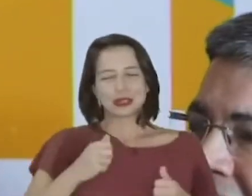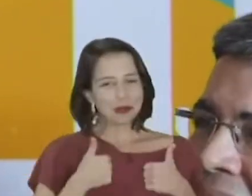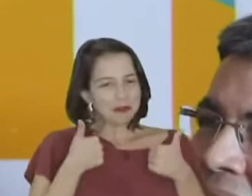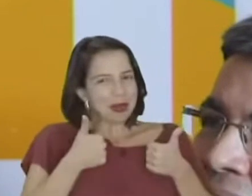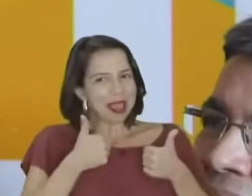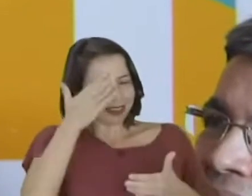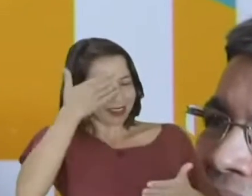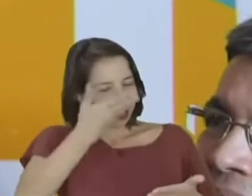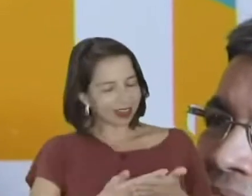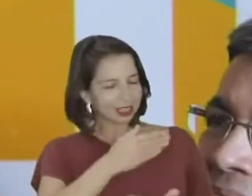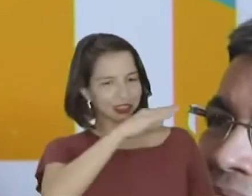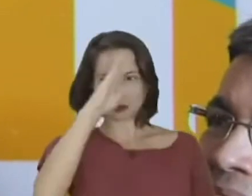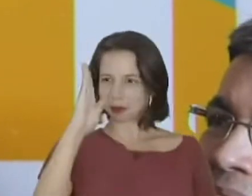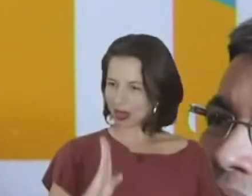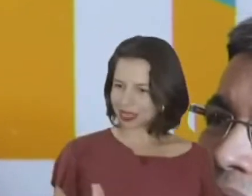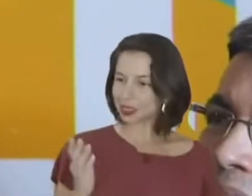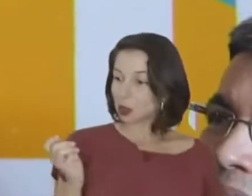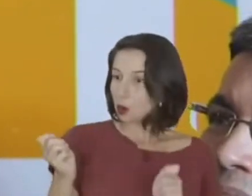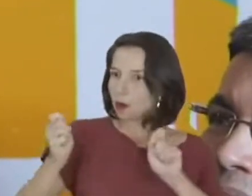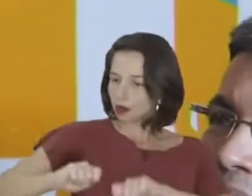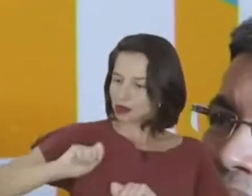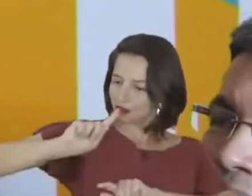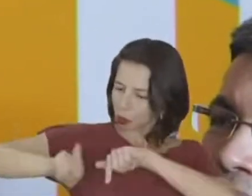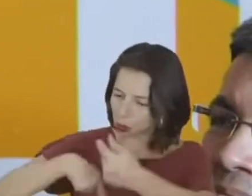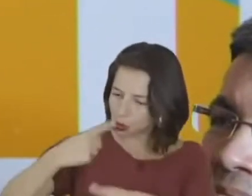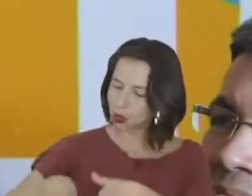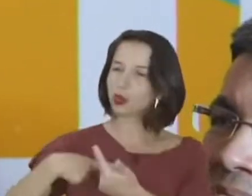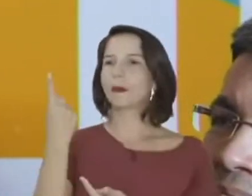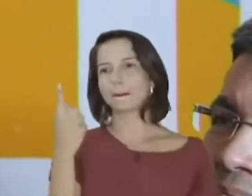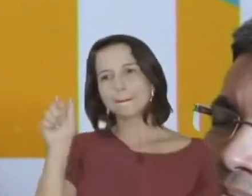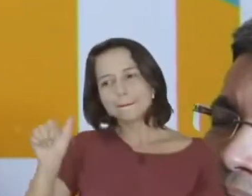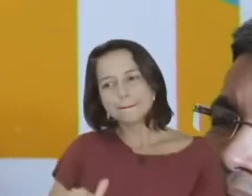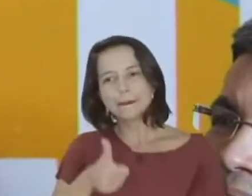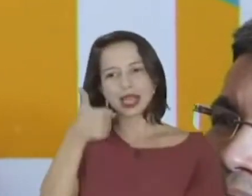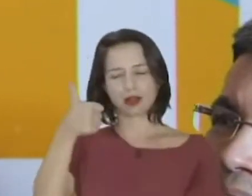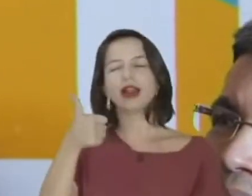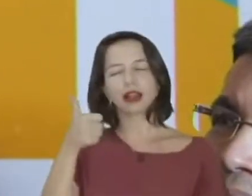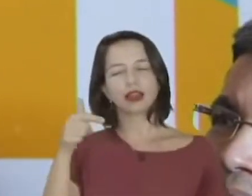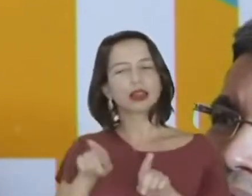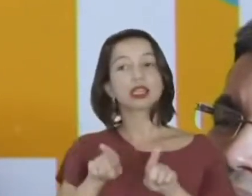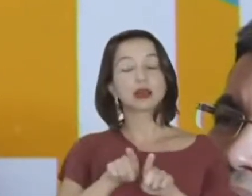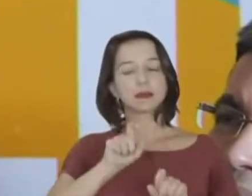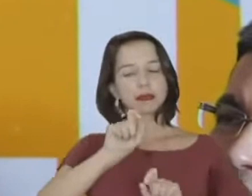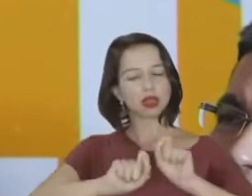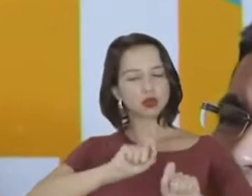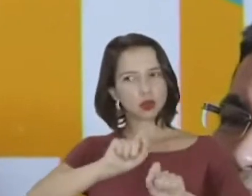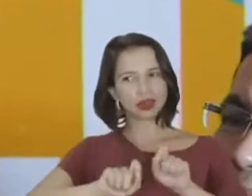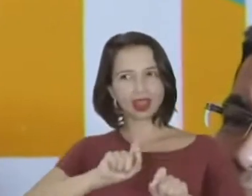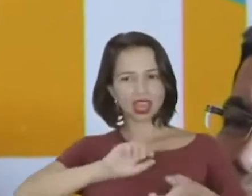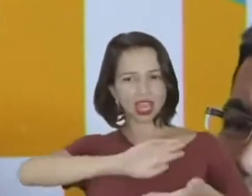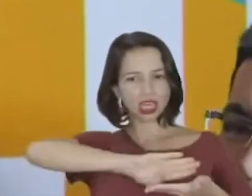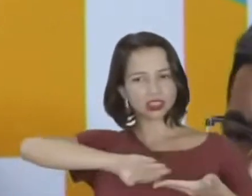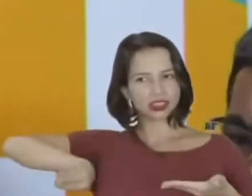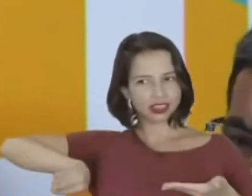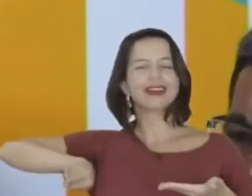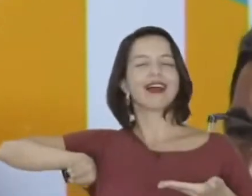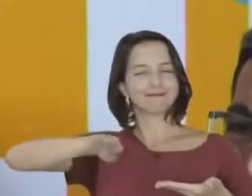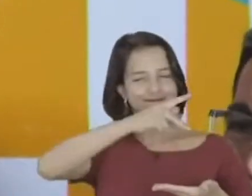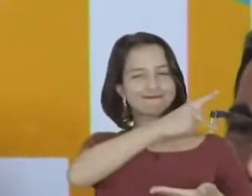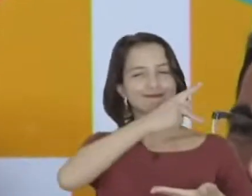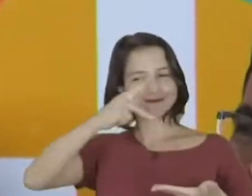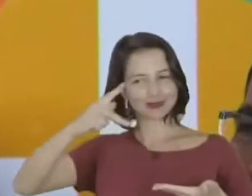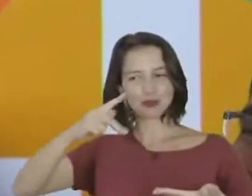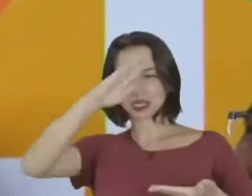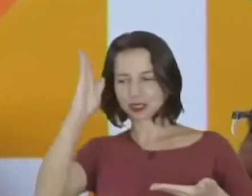da República um cidadão que jamais deveria ter chegado à presidência da